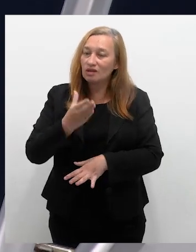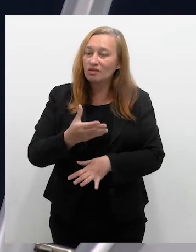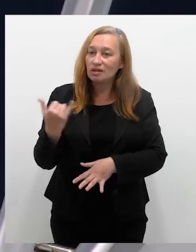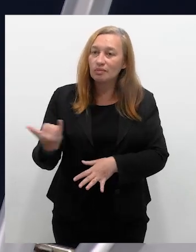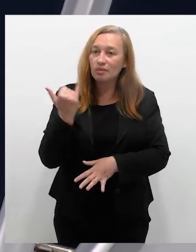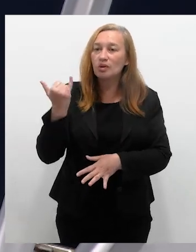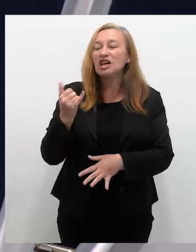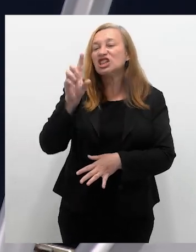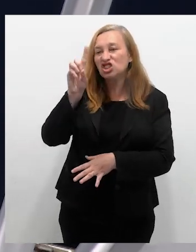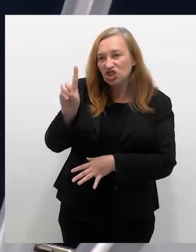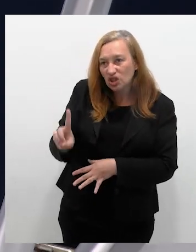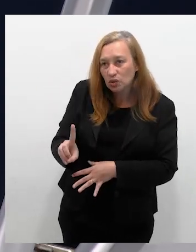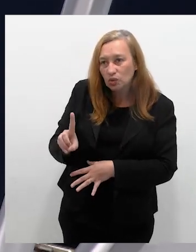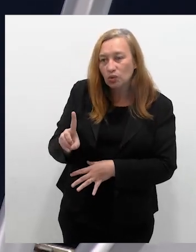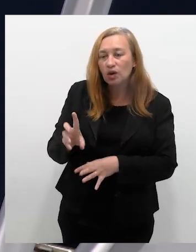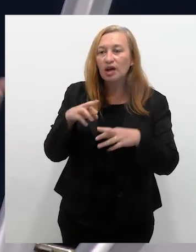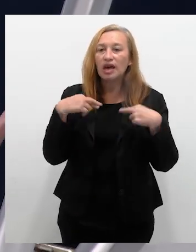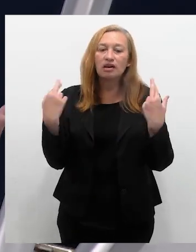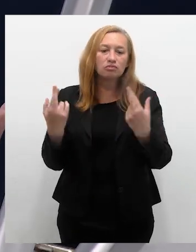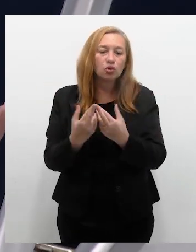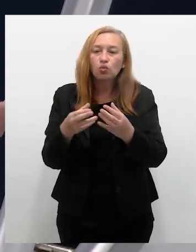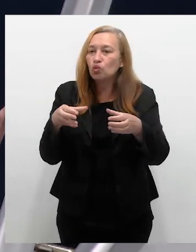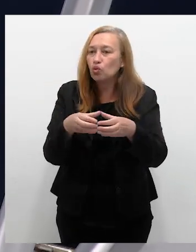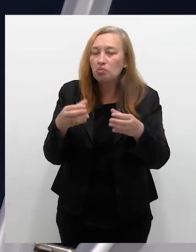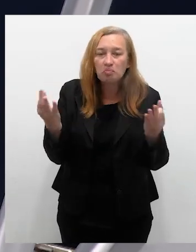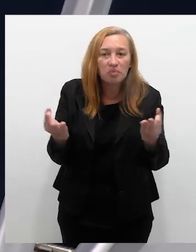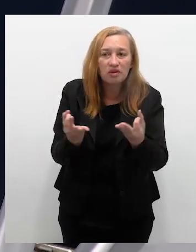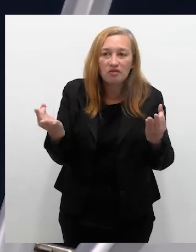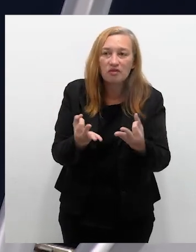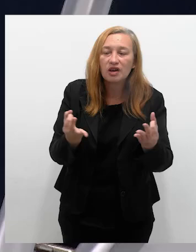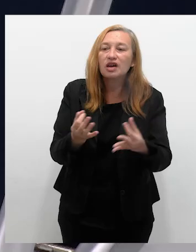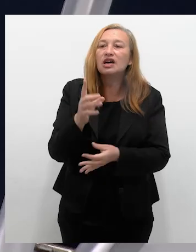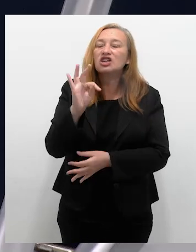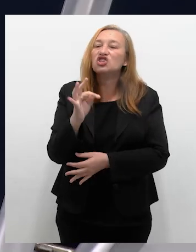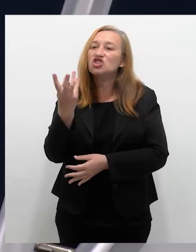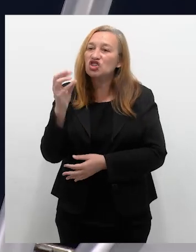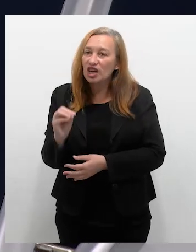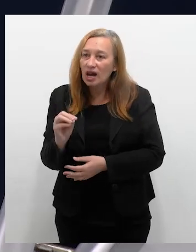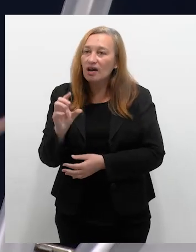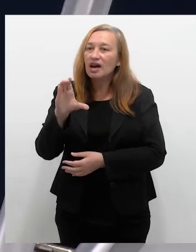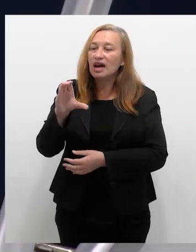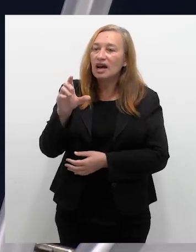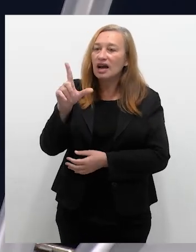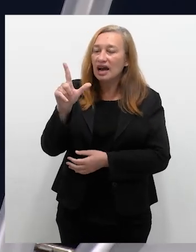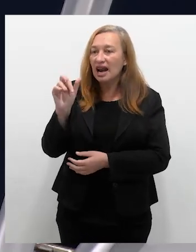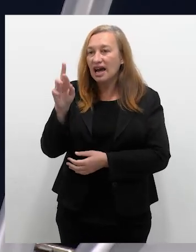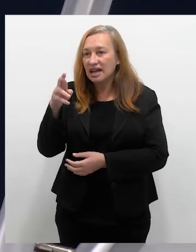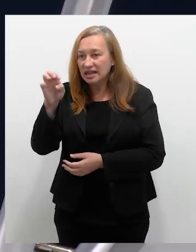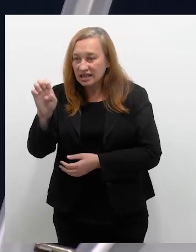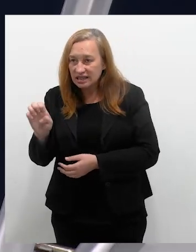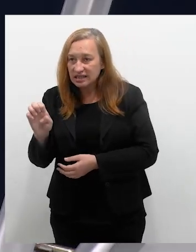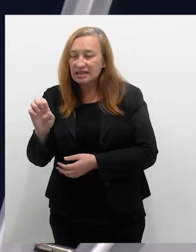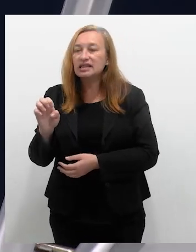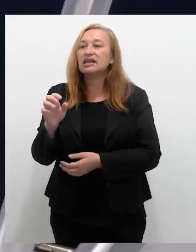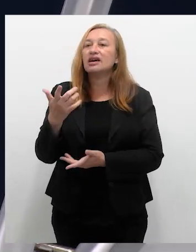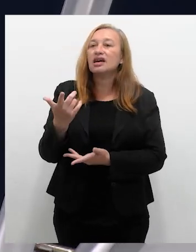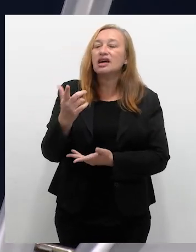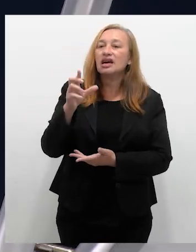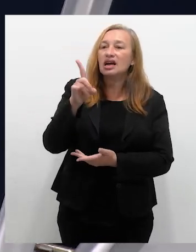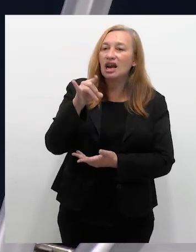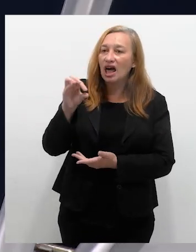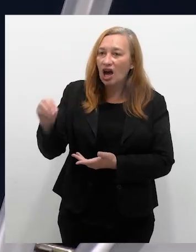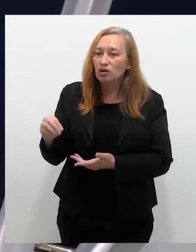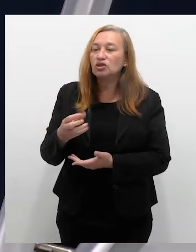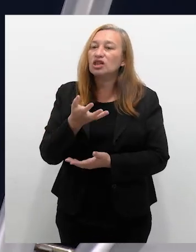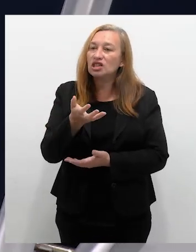Caco, diretor, reuniu um elenco incrível, o Thiago, o Milen Cortais, Clarícia Bujan, Cláudio Torres Gonzaga,